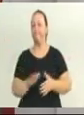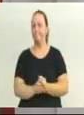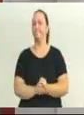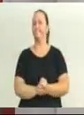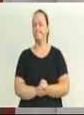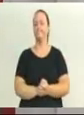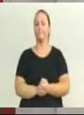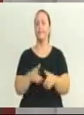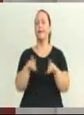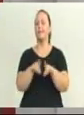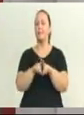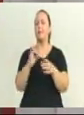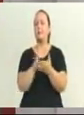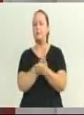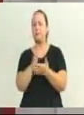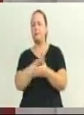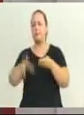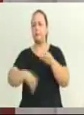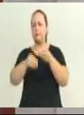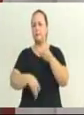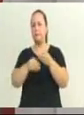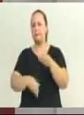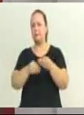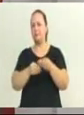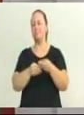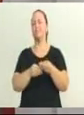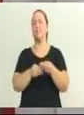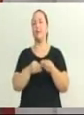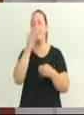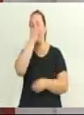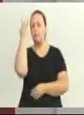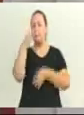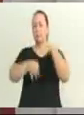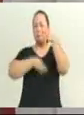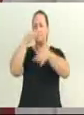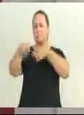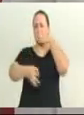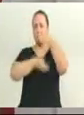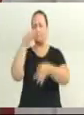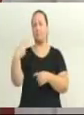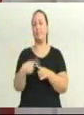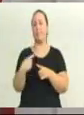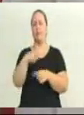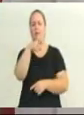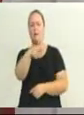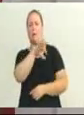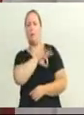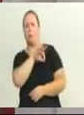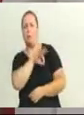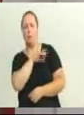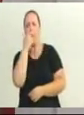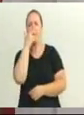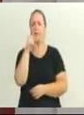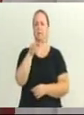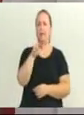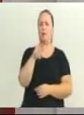Inclusive com alguns comentários, né, as pessoas comentavam lá. E esses guardas, esses vermes, né. O pobre coitado do